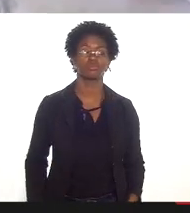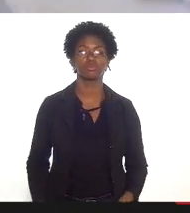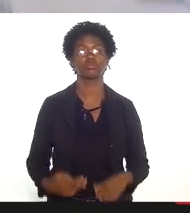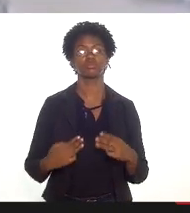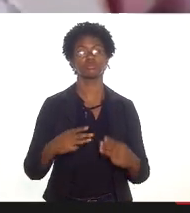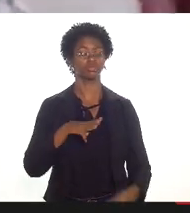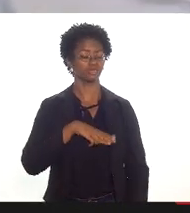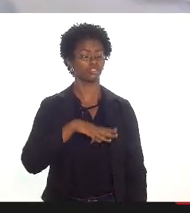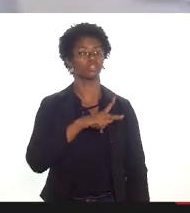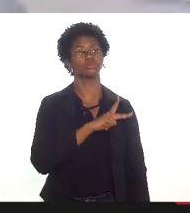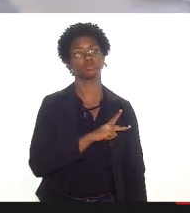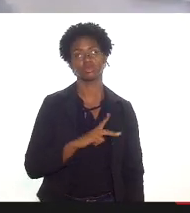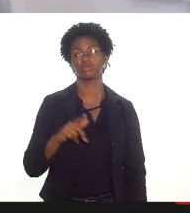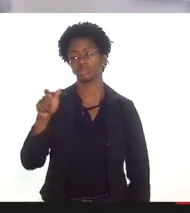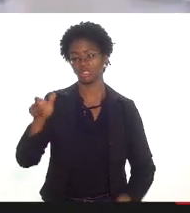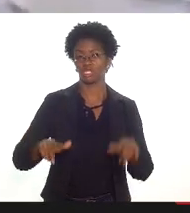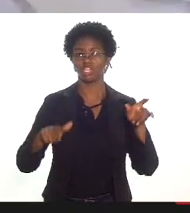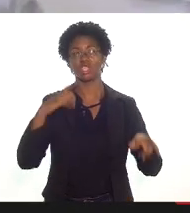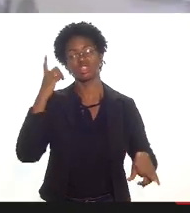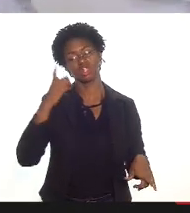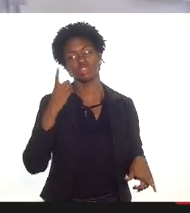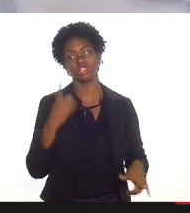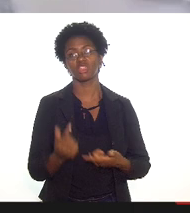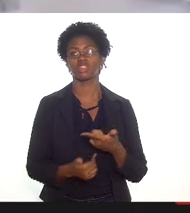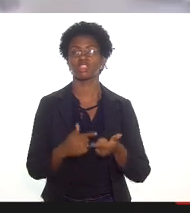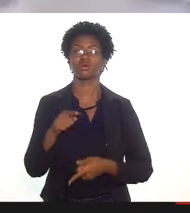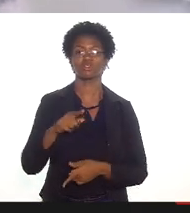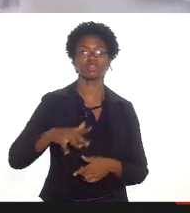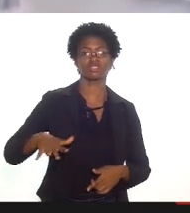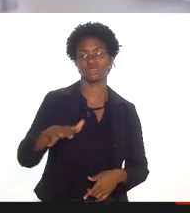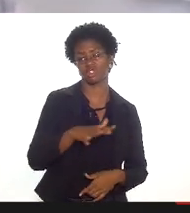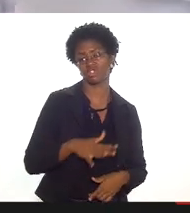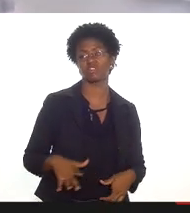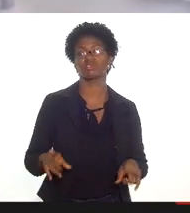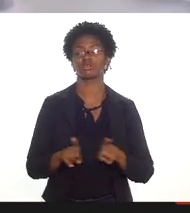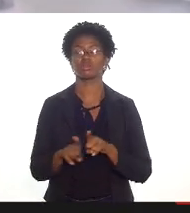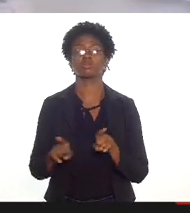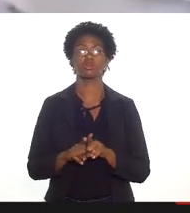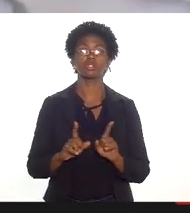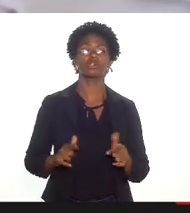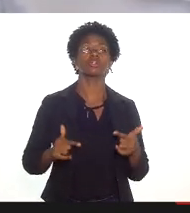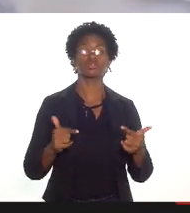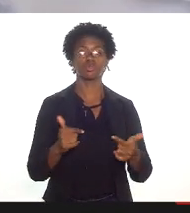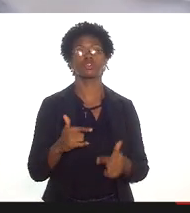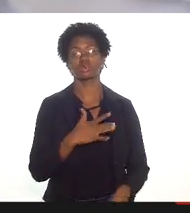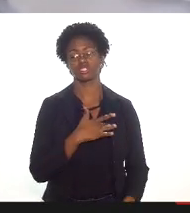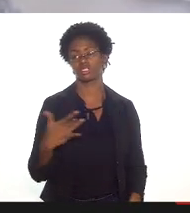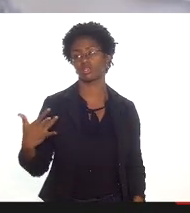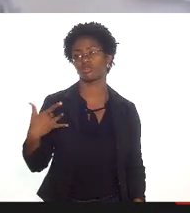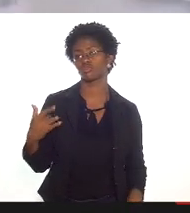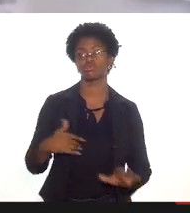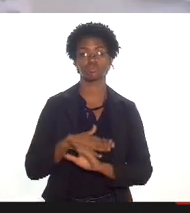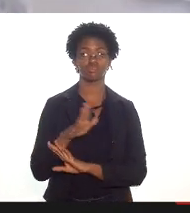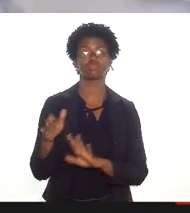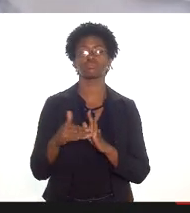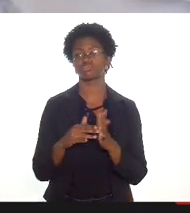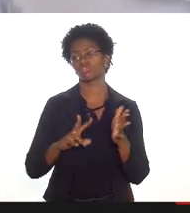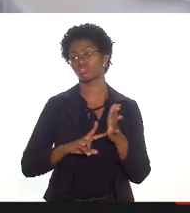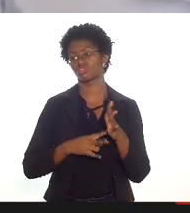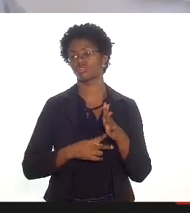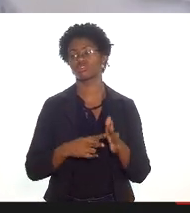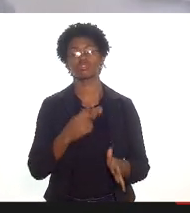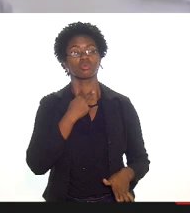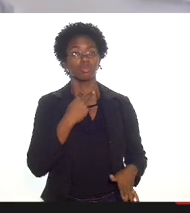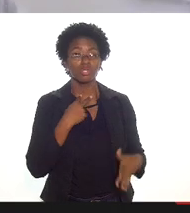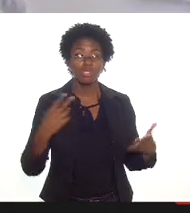deputados parlamentares que atuam nessa área e todos esses companheiros que atuam também na área da saúde, todos os sindicatos. Nós não podemos agora,